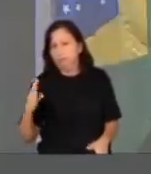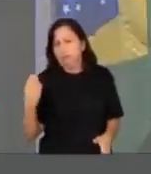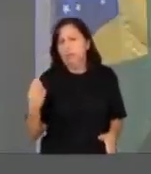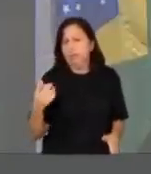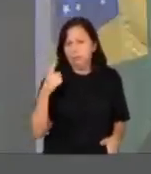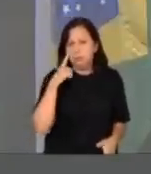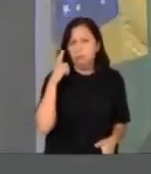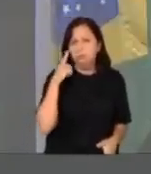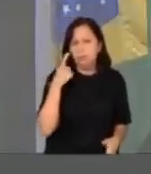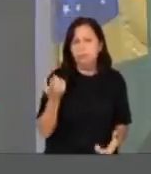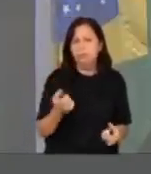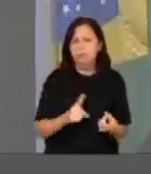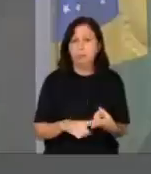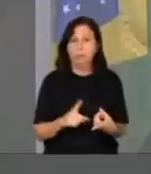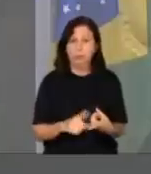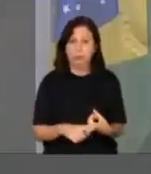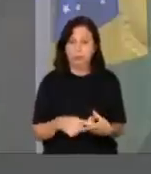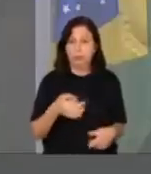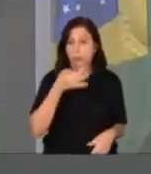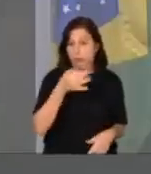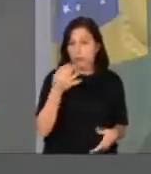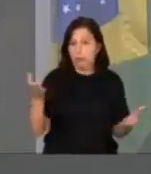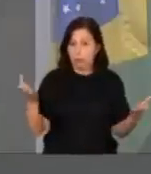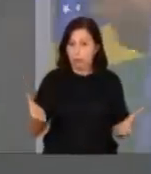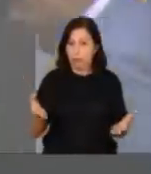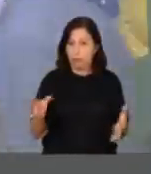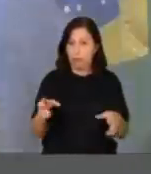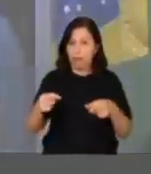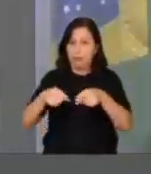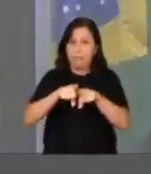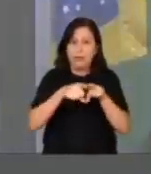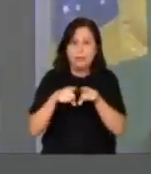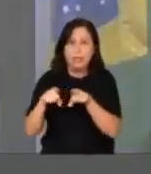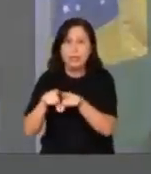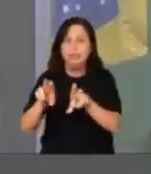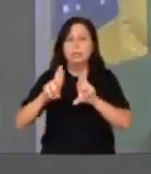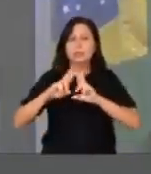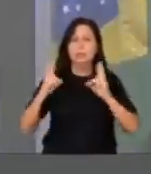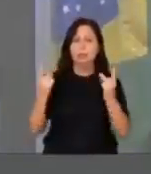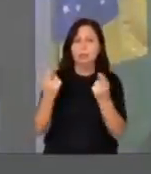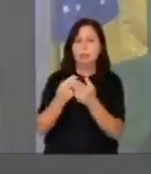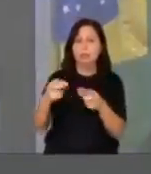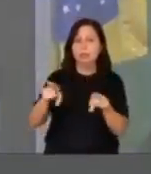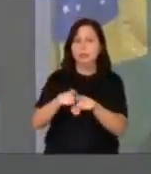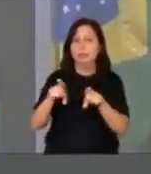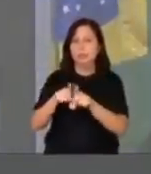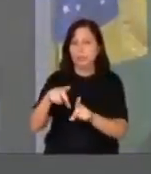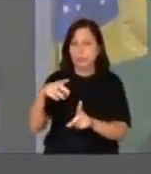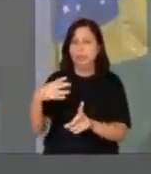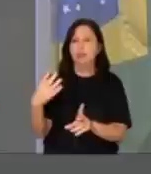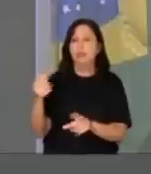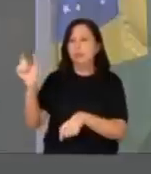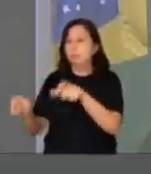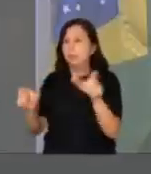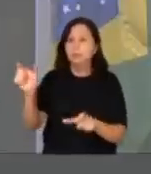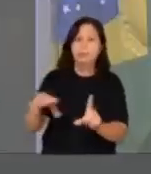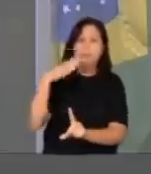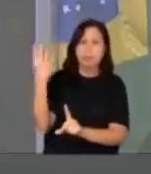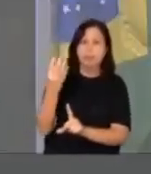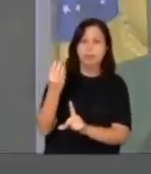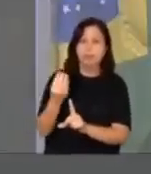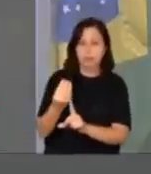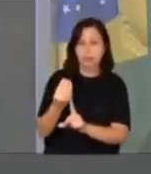está sendo criticado por fazer parcerias e por fazer reuniões com artistas para promover o debate sobre a